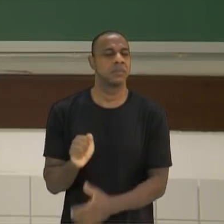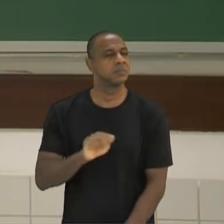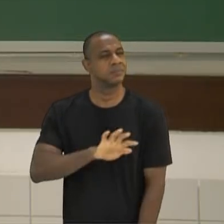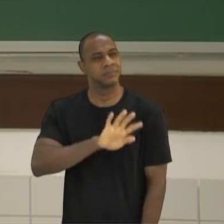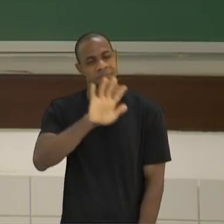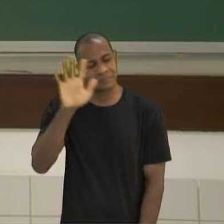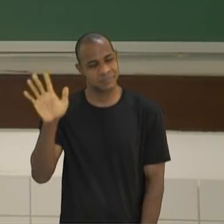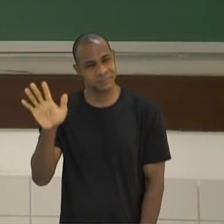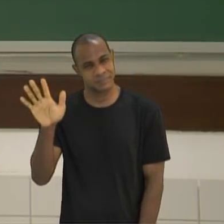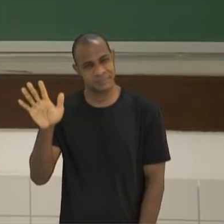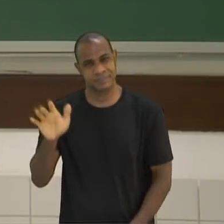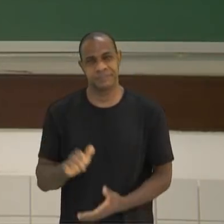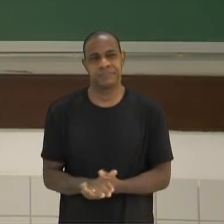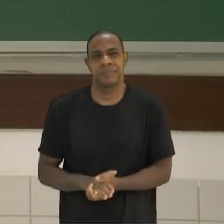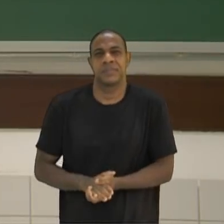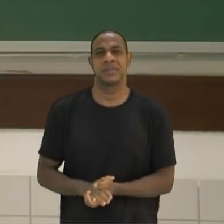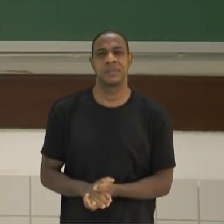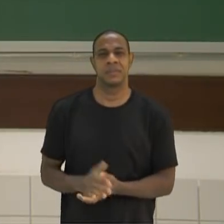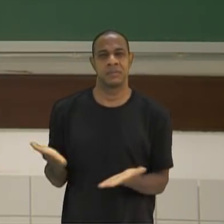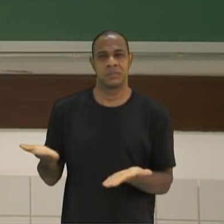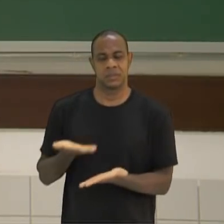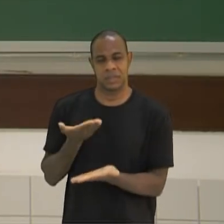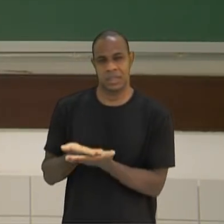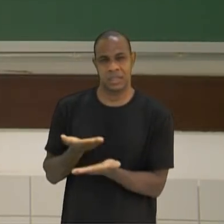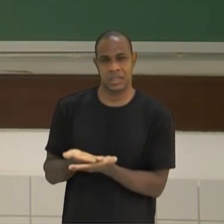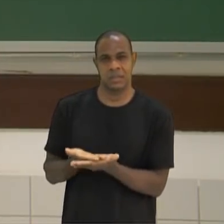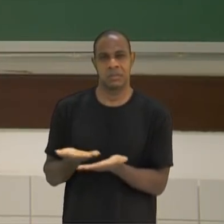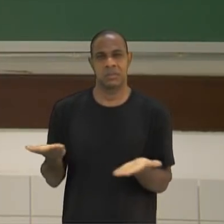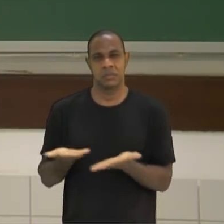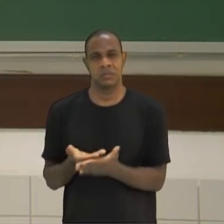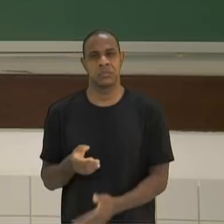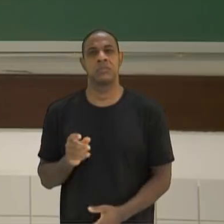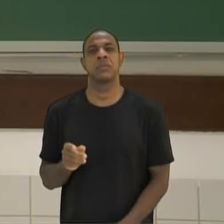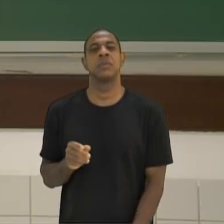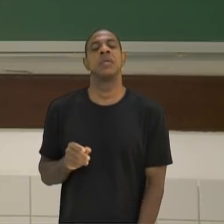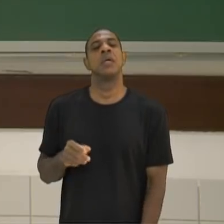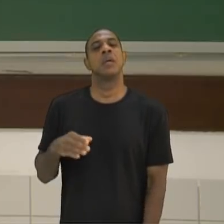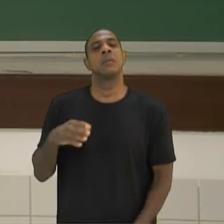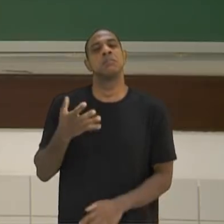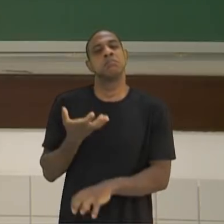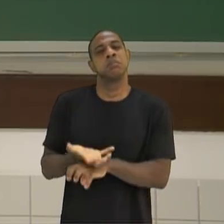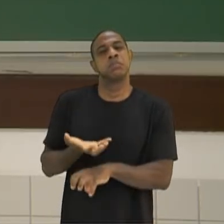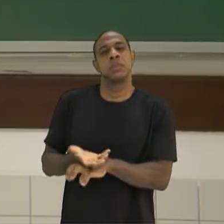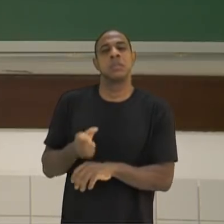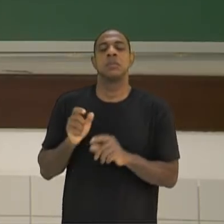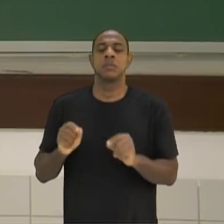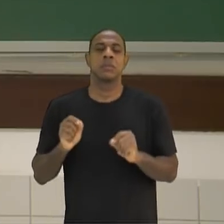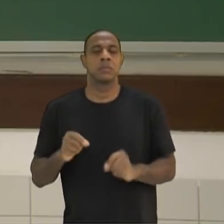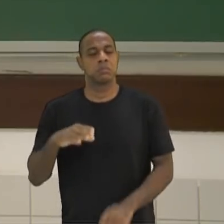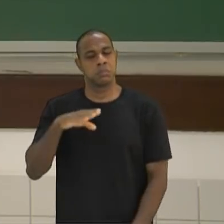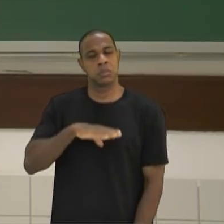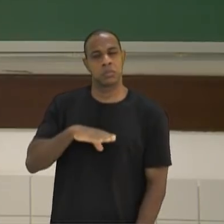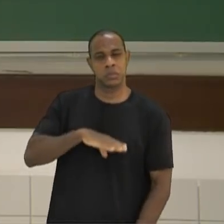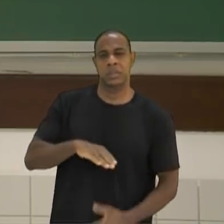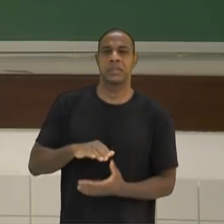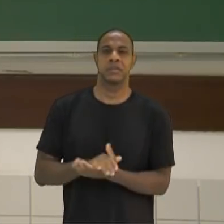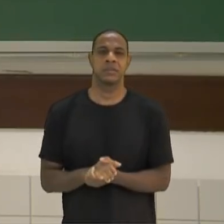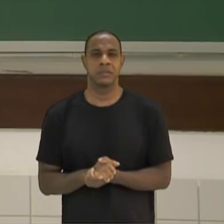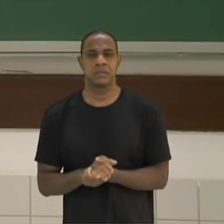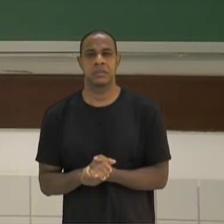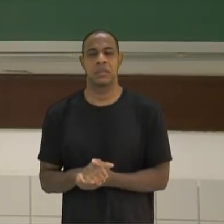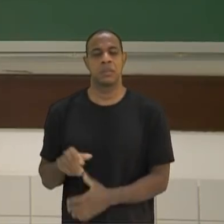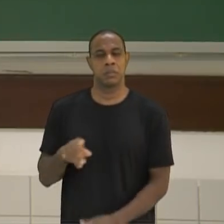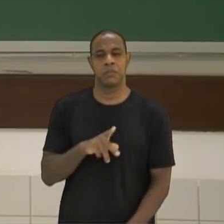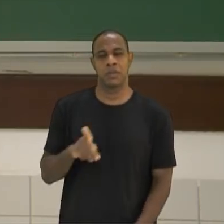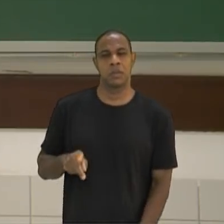Olá, alunos! Vamos para mais uma videoaula. Eu parabenizo vocês todos por estarem aí cuidando do intelecto de vocês, buscando sempre